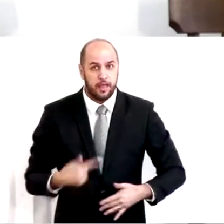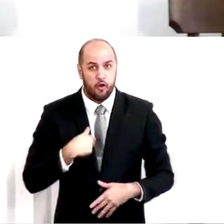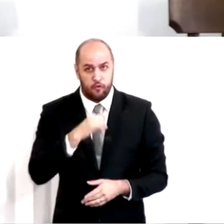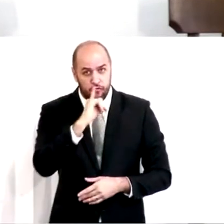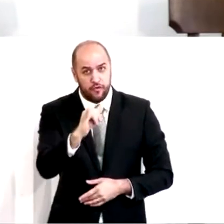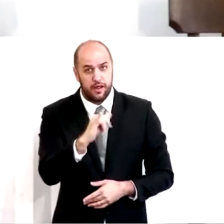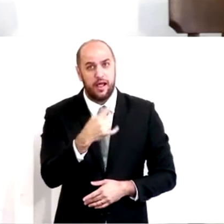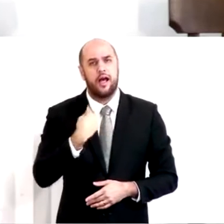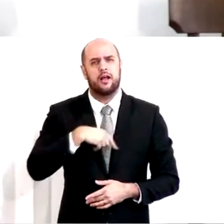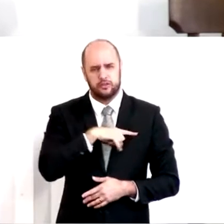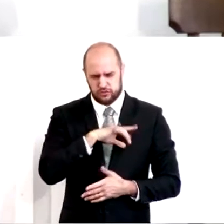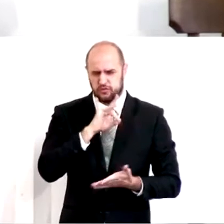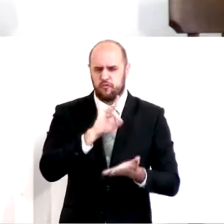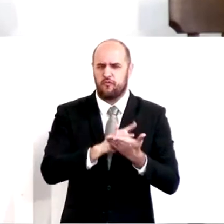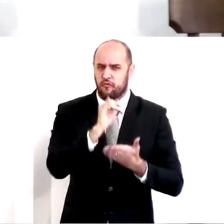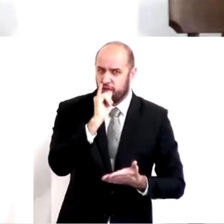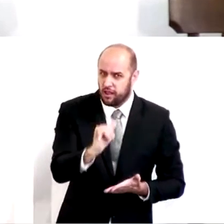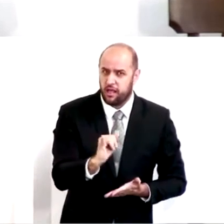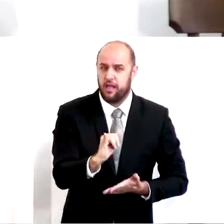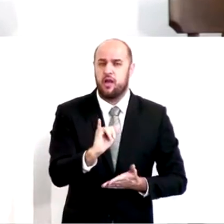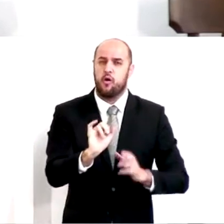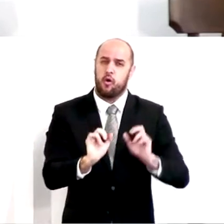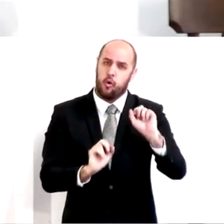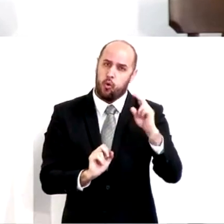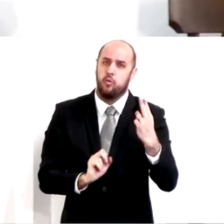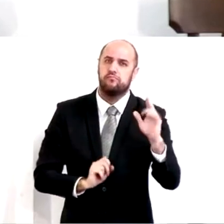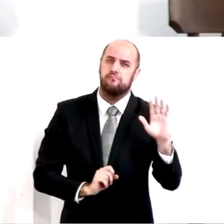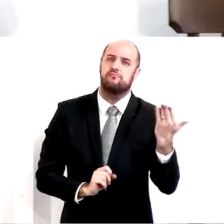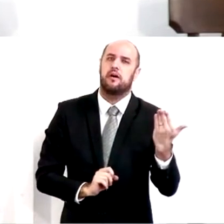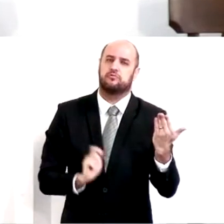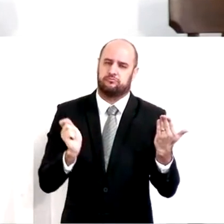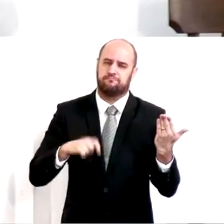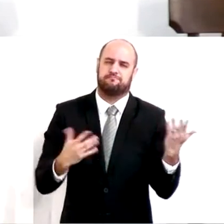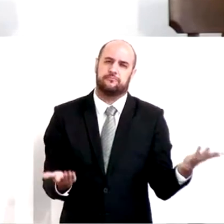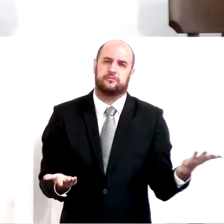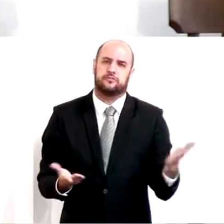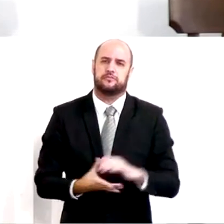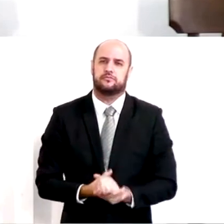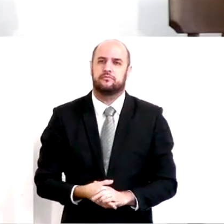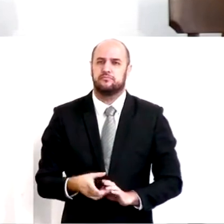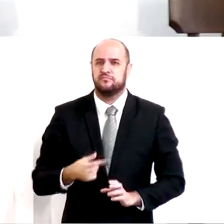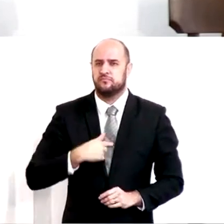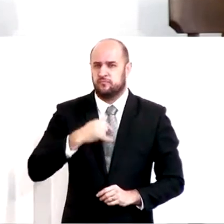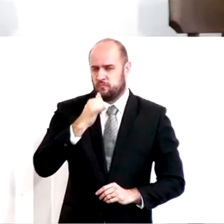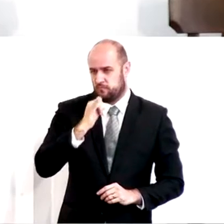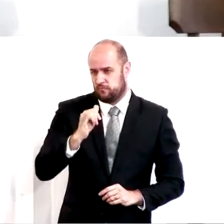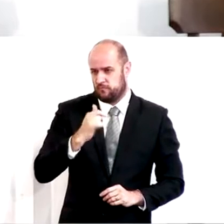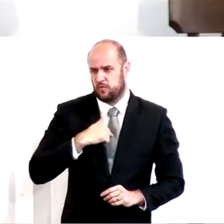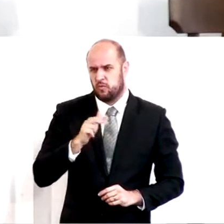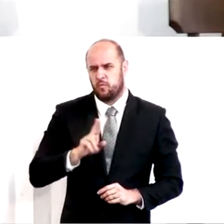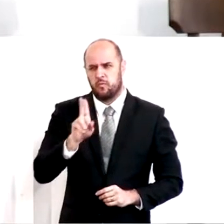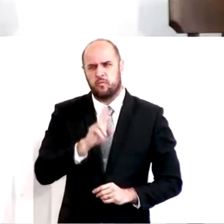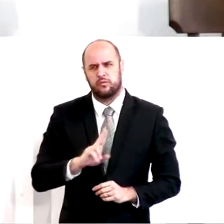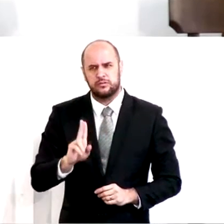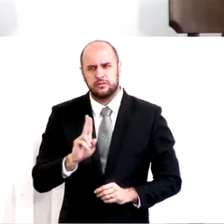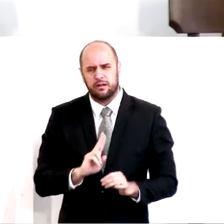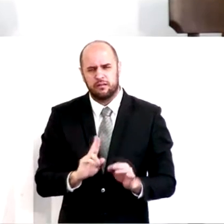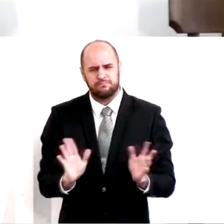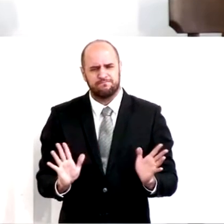ser sinceros ou falsos no mundo. Podemos sim. E me permitam, eu vou aplicar de maneira